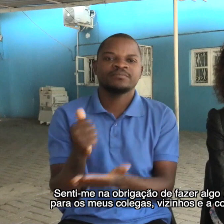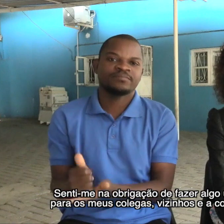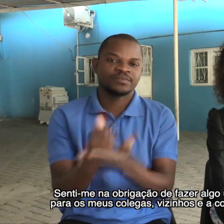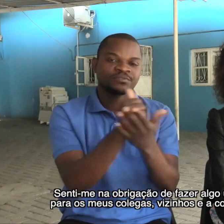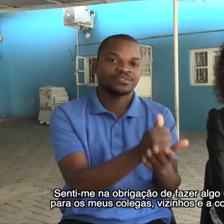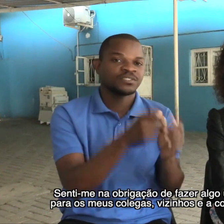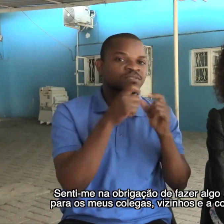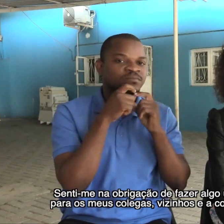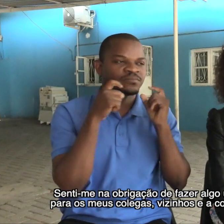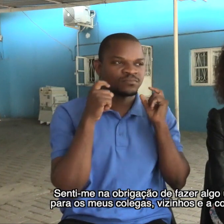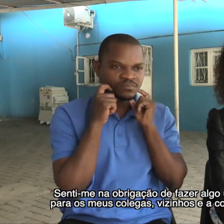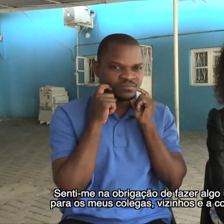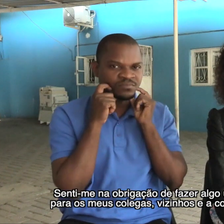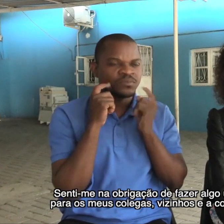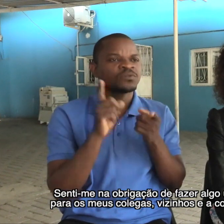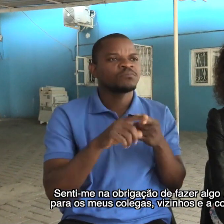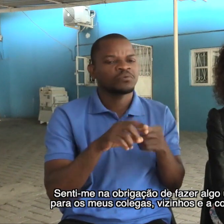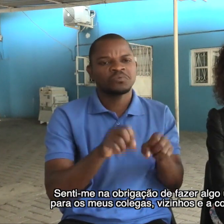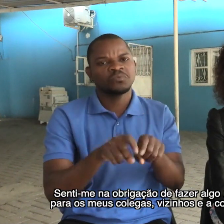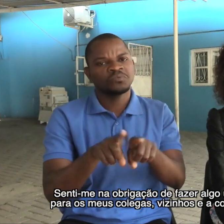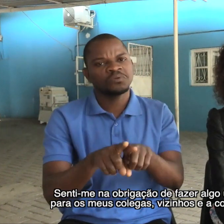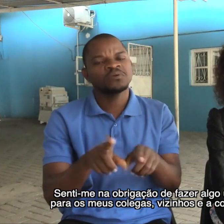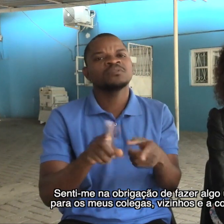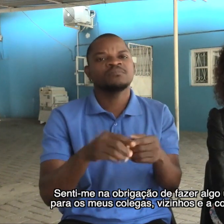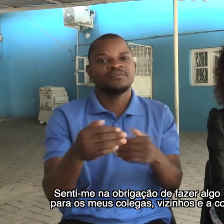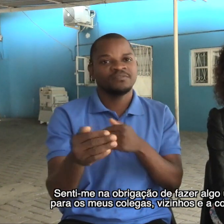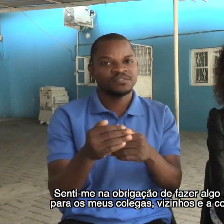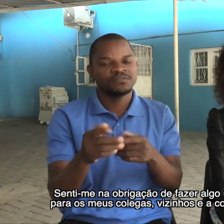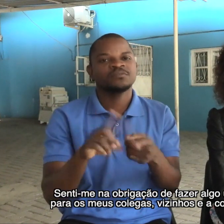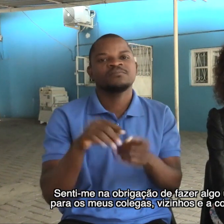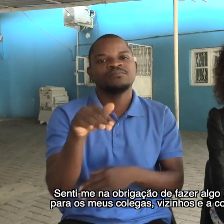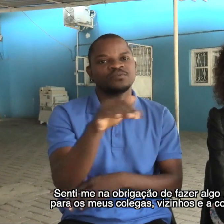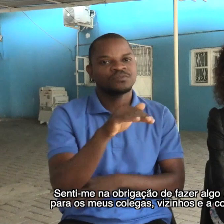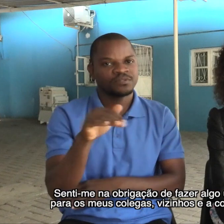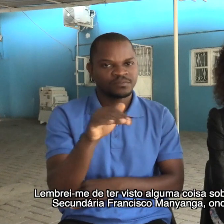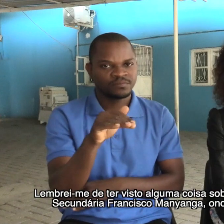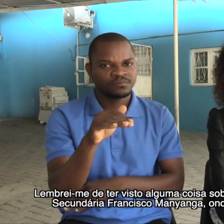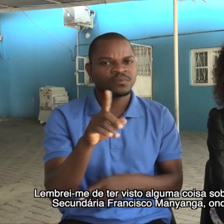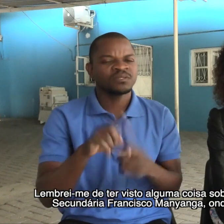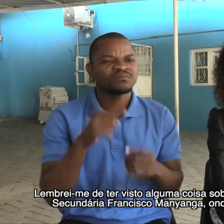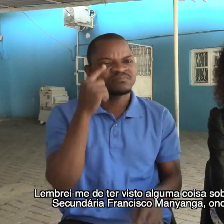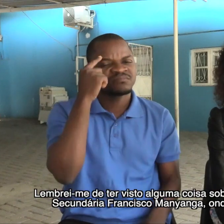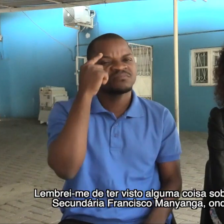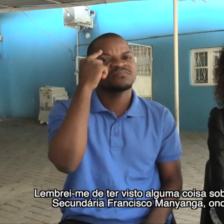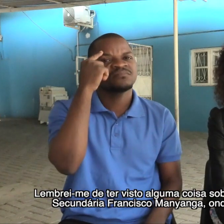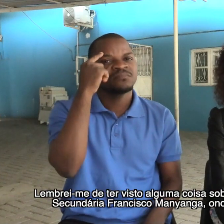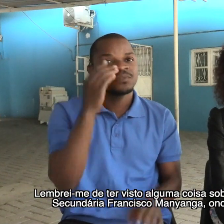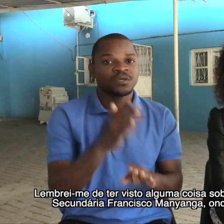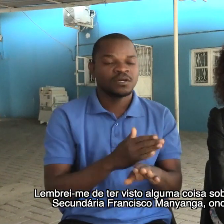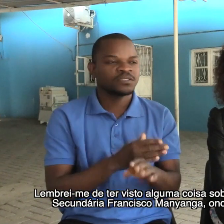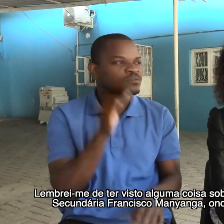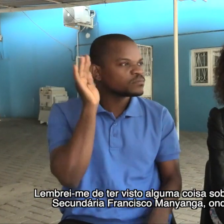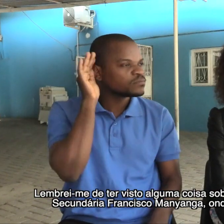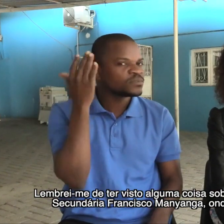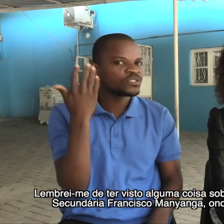para os meus colegas, para os meus vizinhos, então para a sociedade em geral. E lembrei-me eu que uma vez ouvi